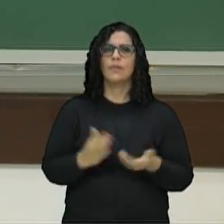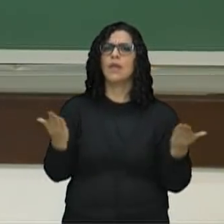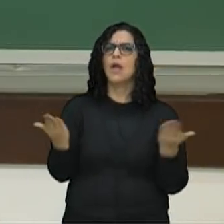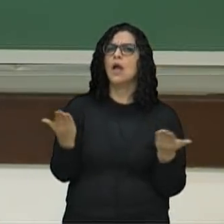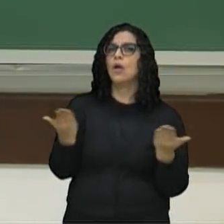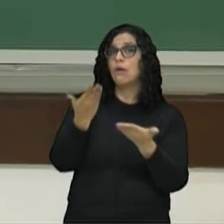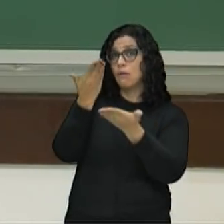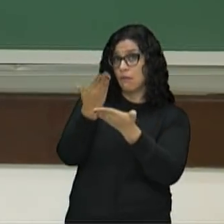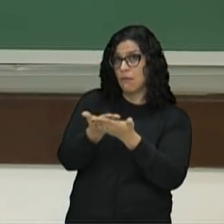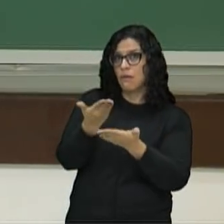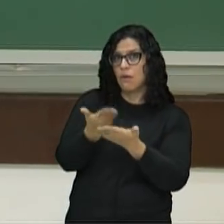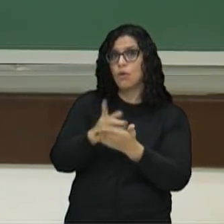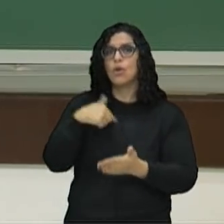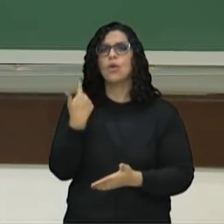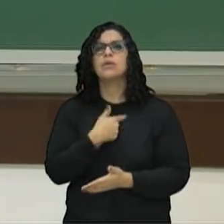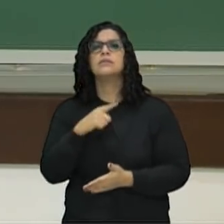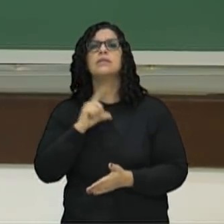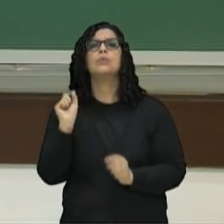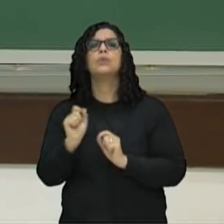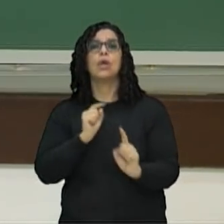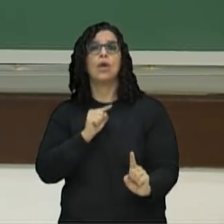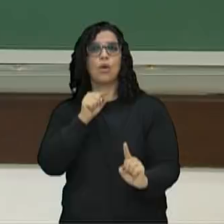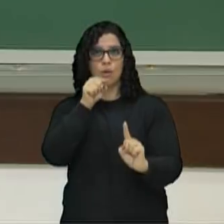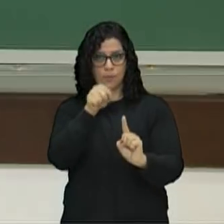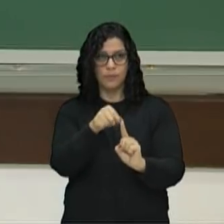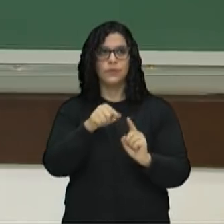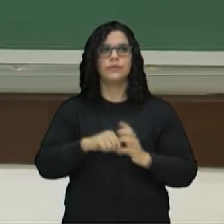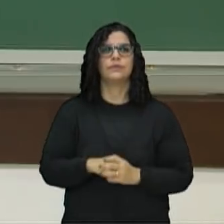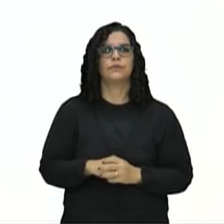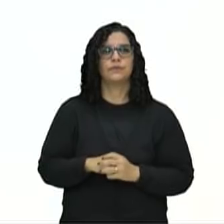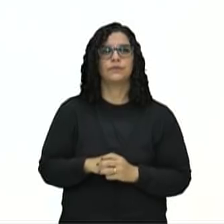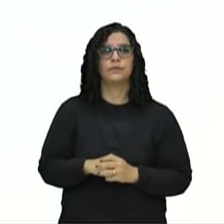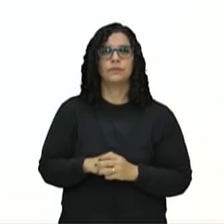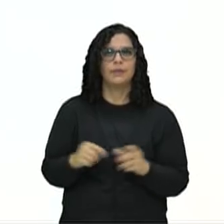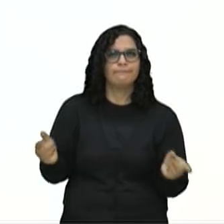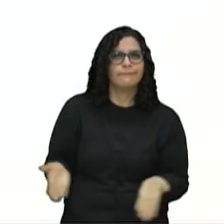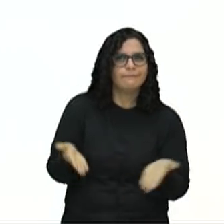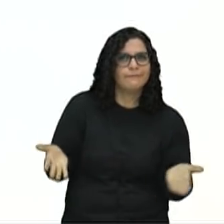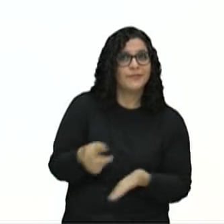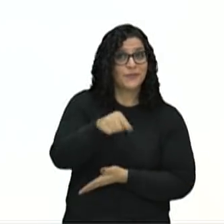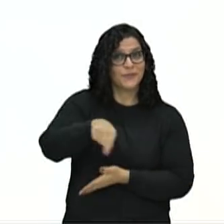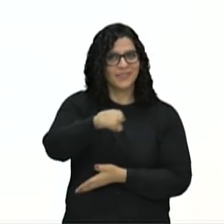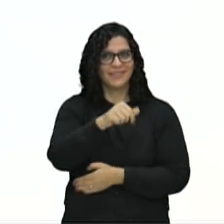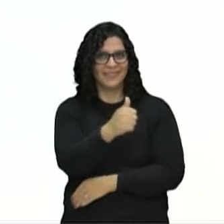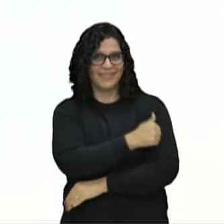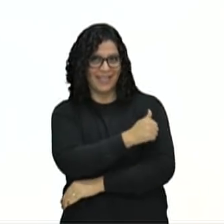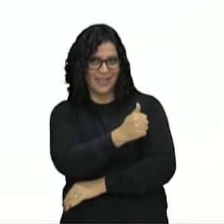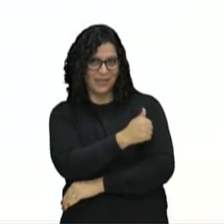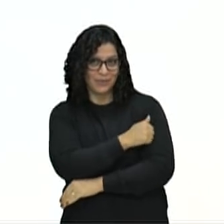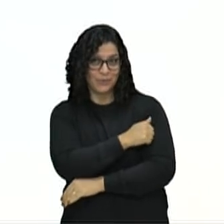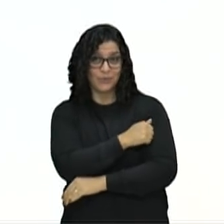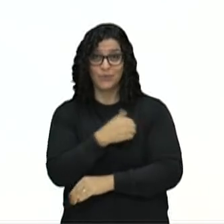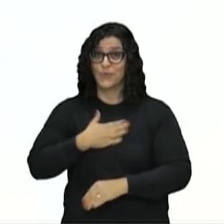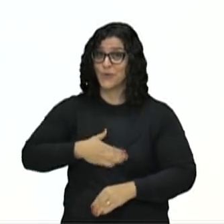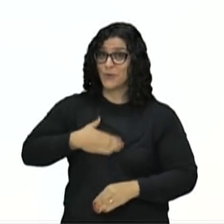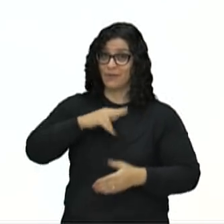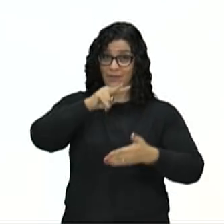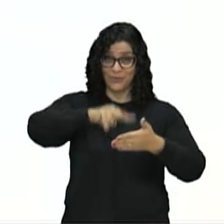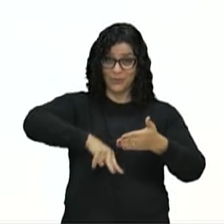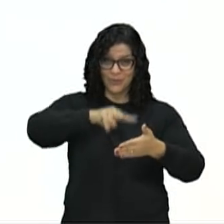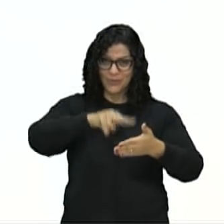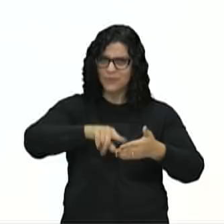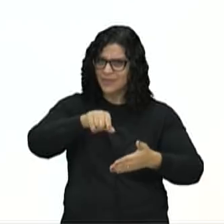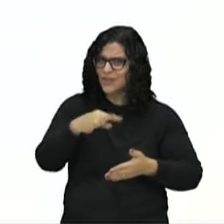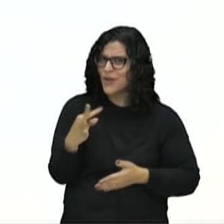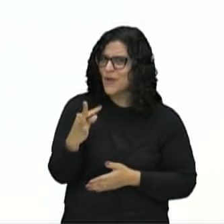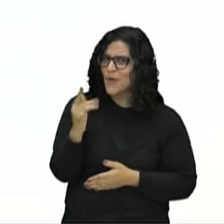Para essa aula, nós temos como os objetivos: instigar ao estudante o gosto pela leitura. Você